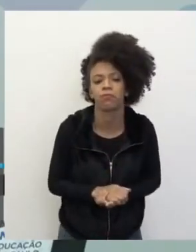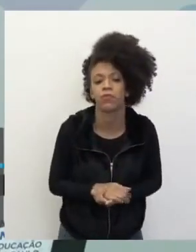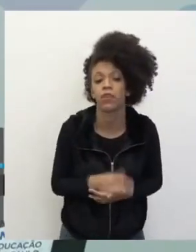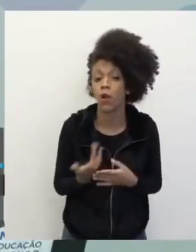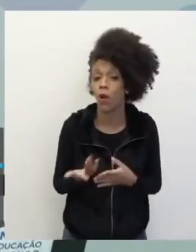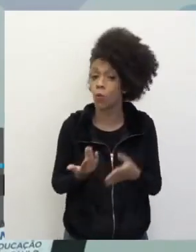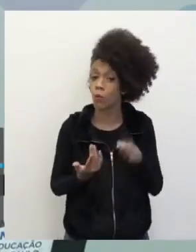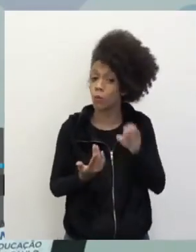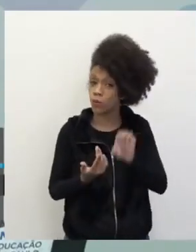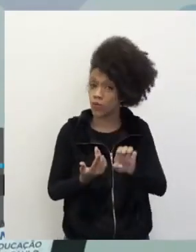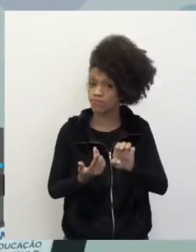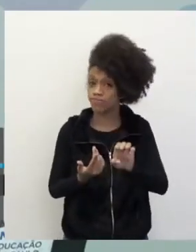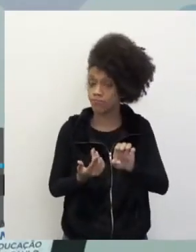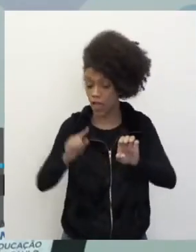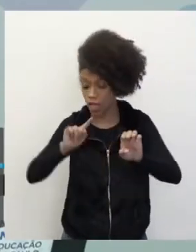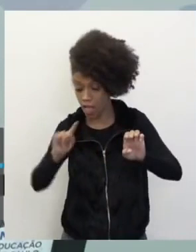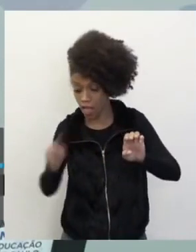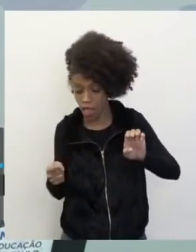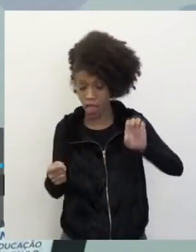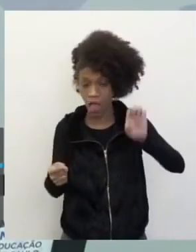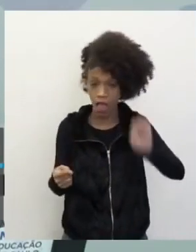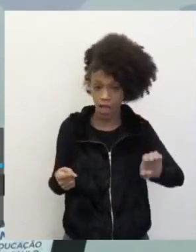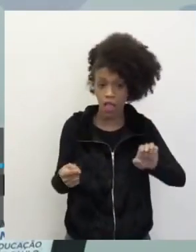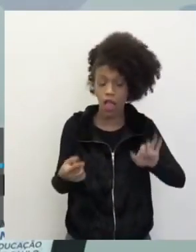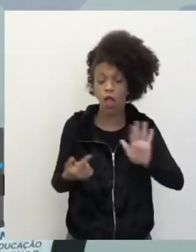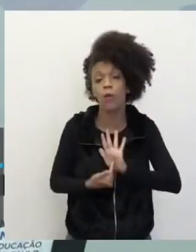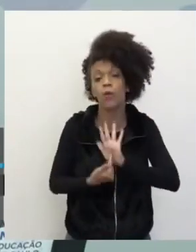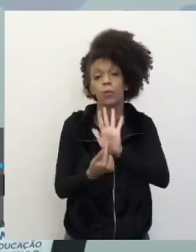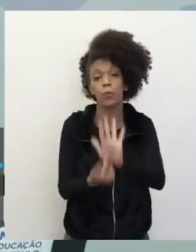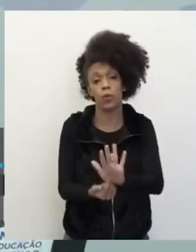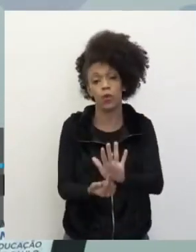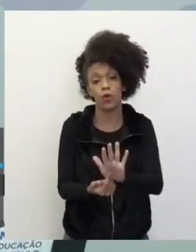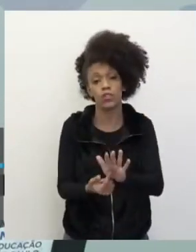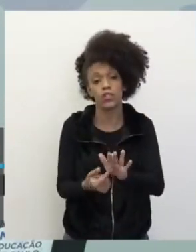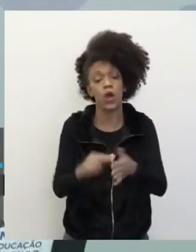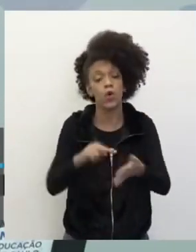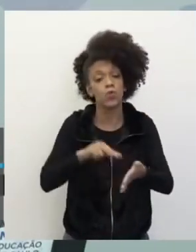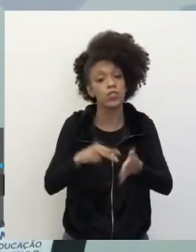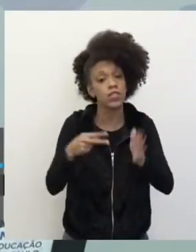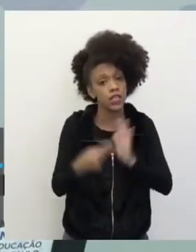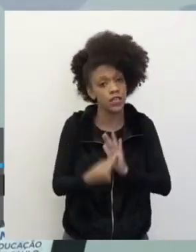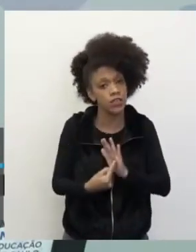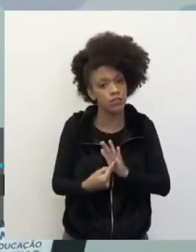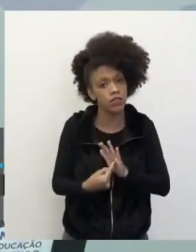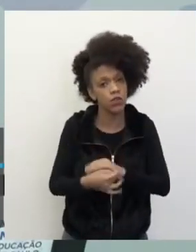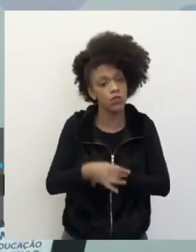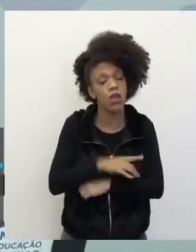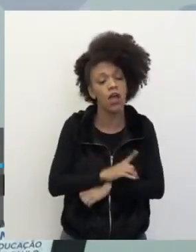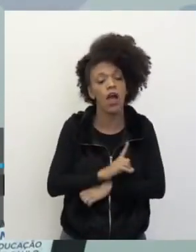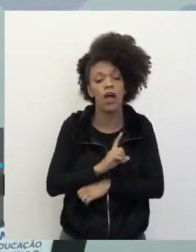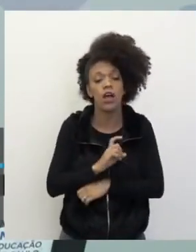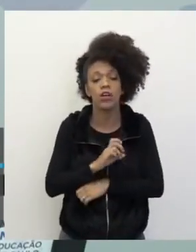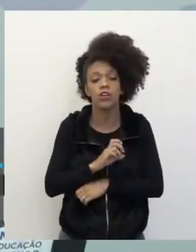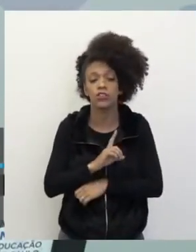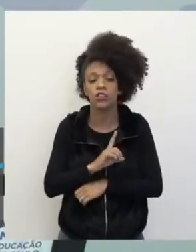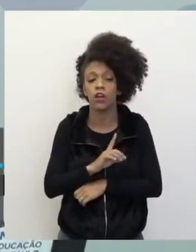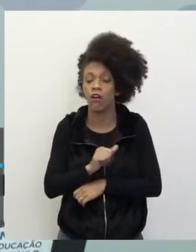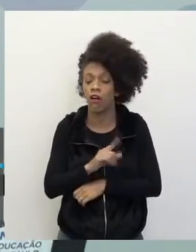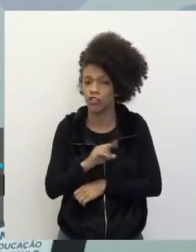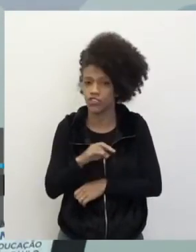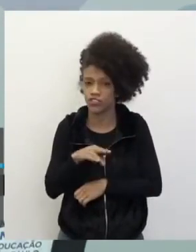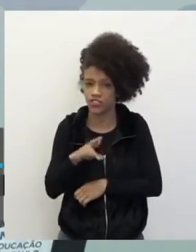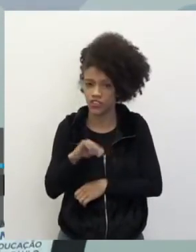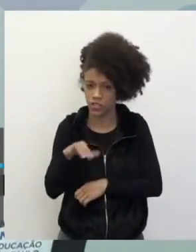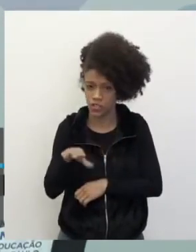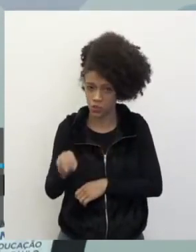com o e, quando o e expressa um sentido de adversidade. É quando eu